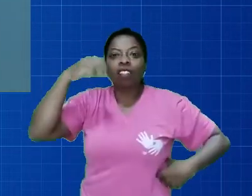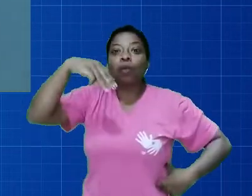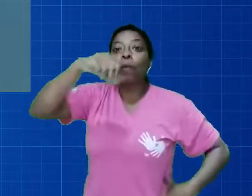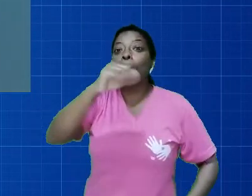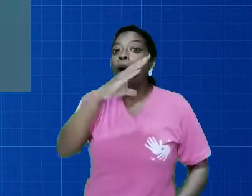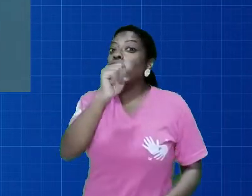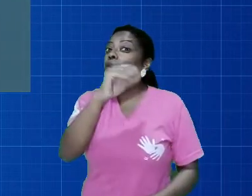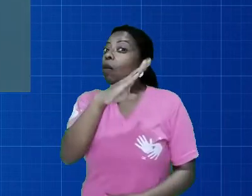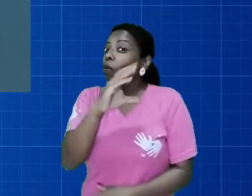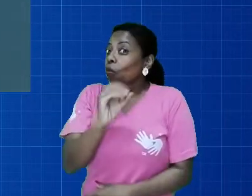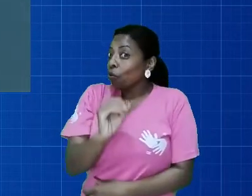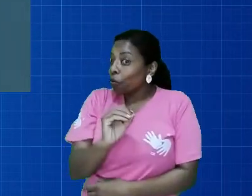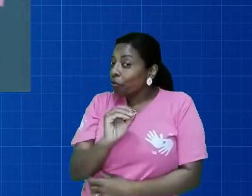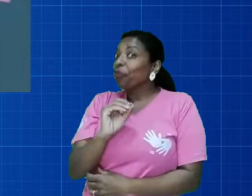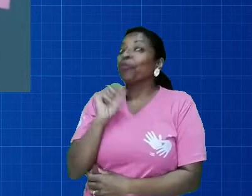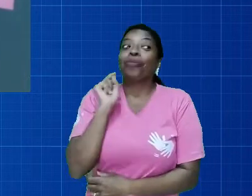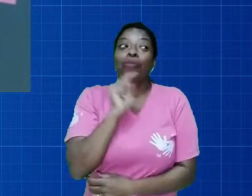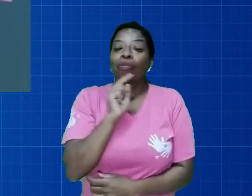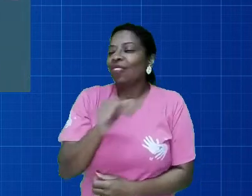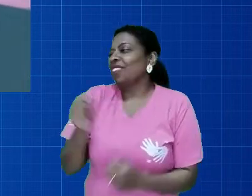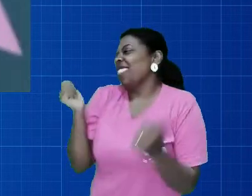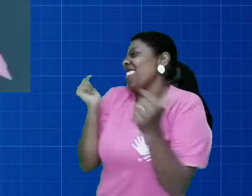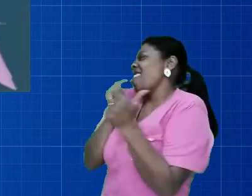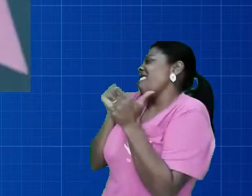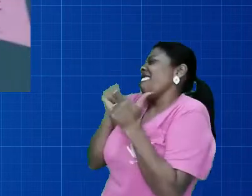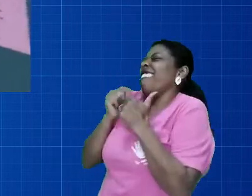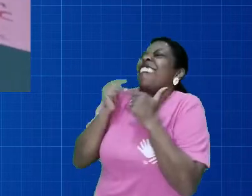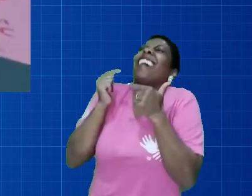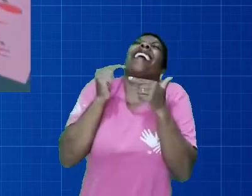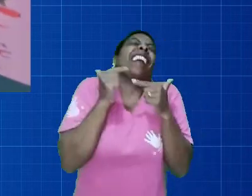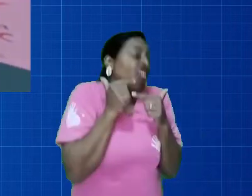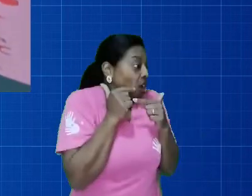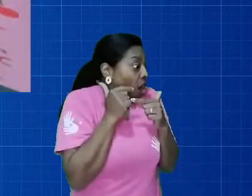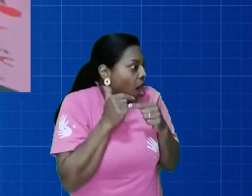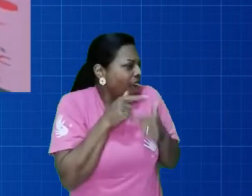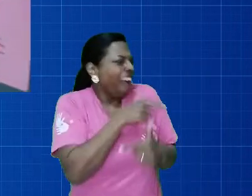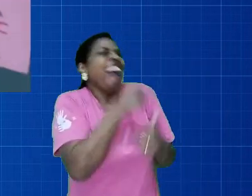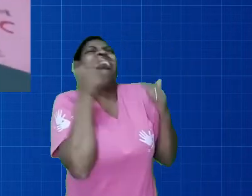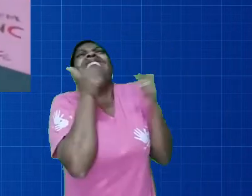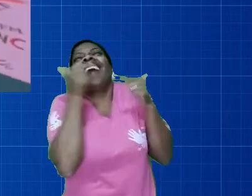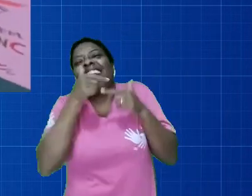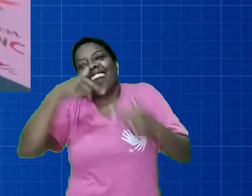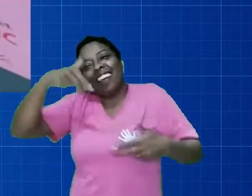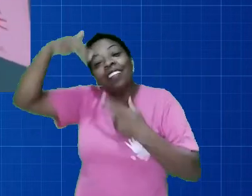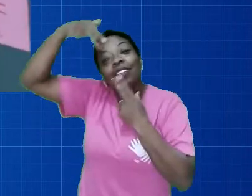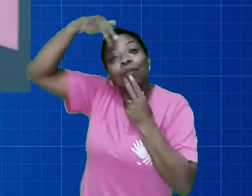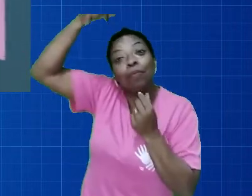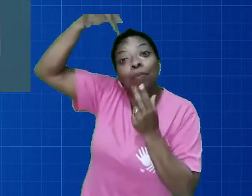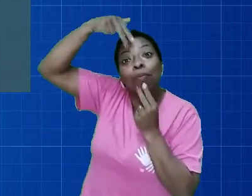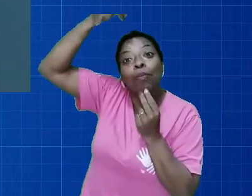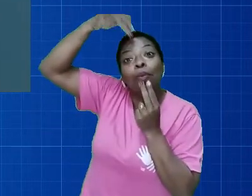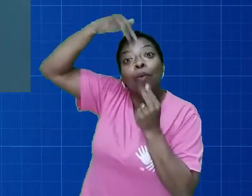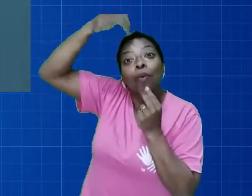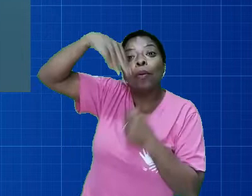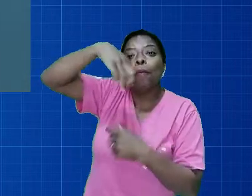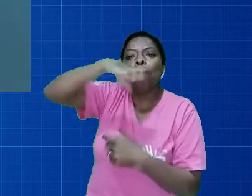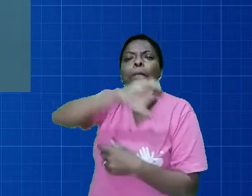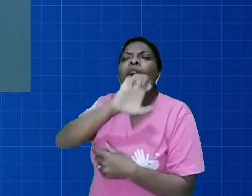Macaco, que achou engraçado o balido estridente do... Mé,